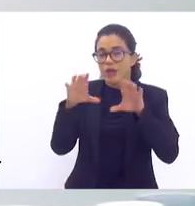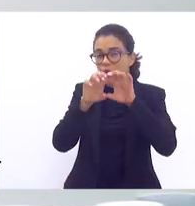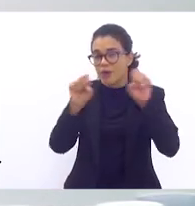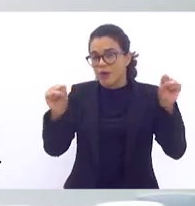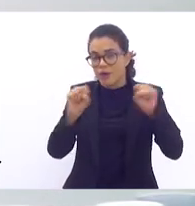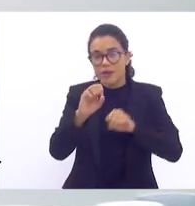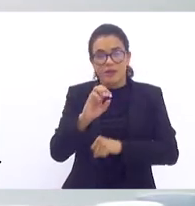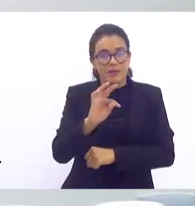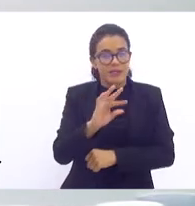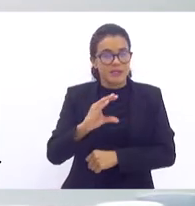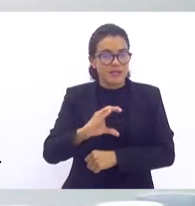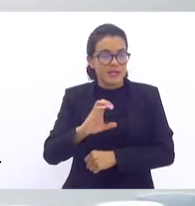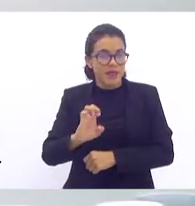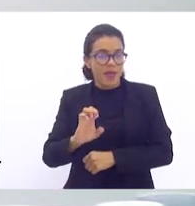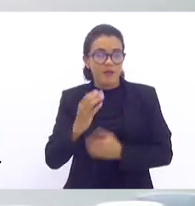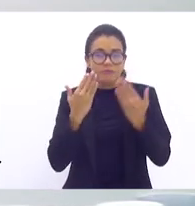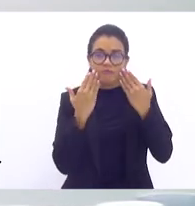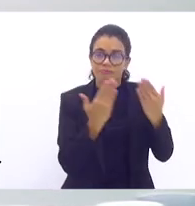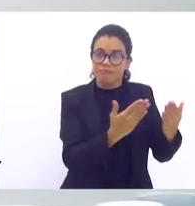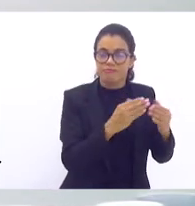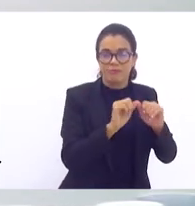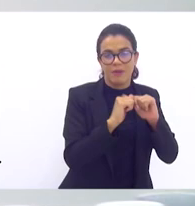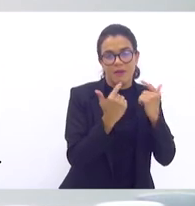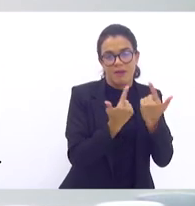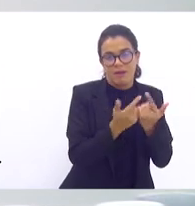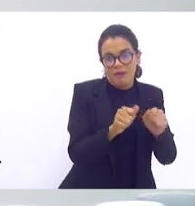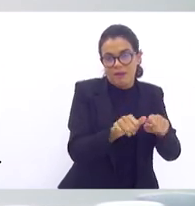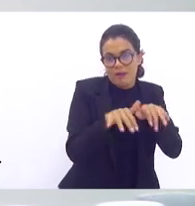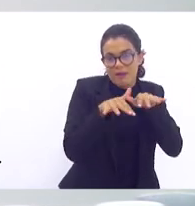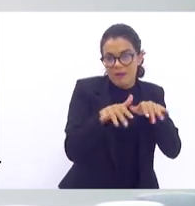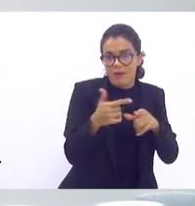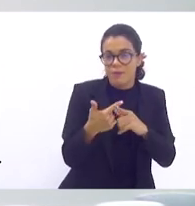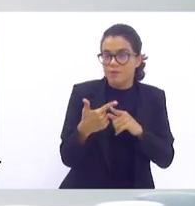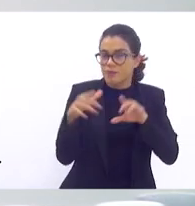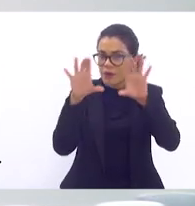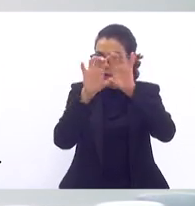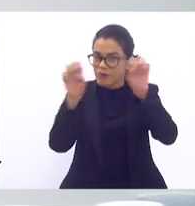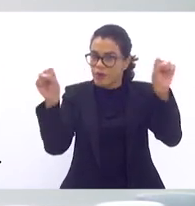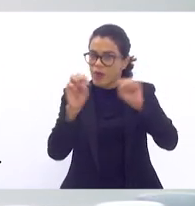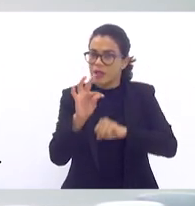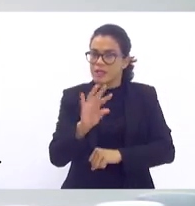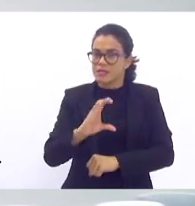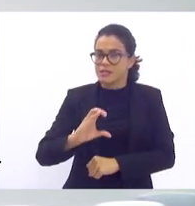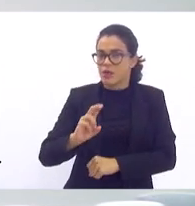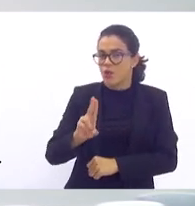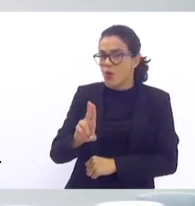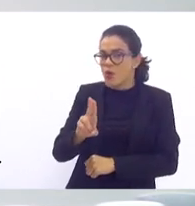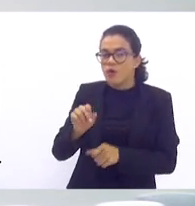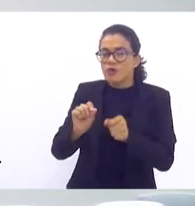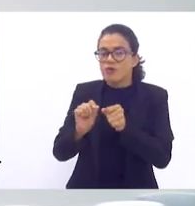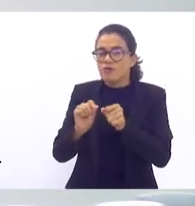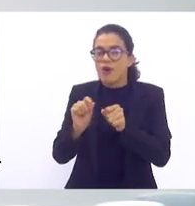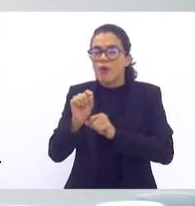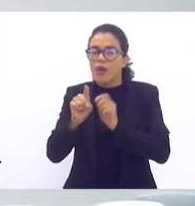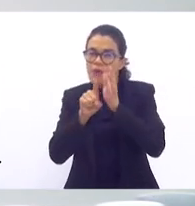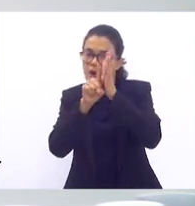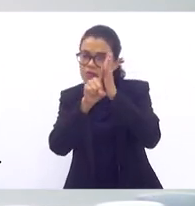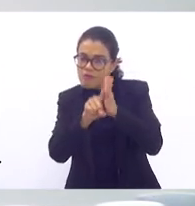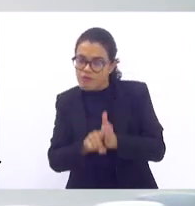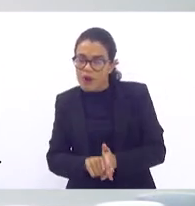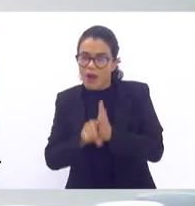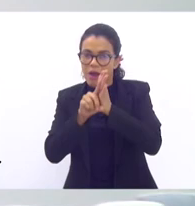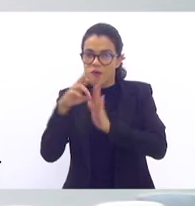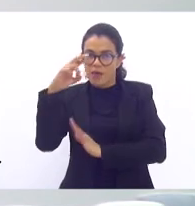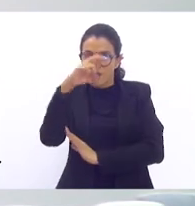e apresenta isso aqui para Assembleia Legislativa Por que que o Tribunal de Contas da União faz uma auditoria de ponta na